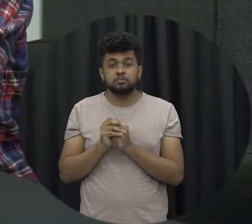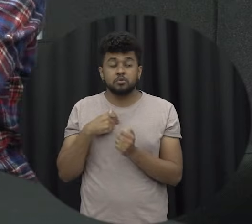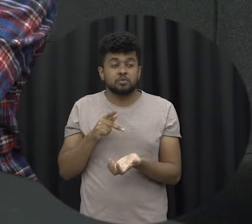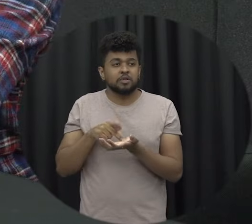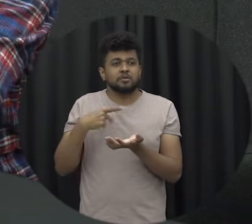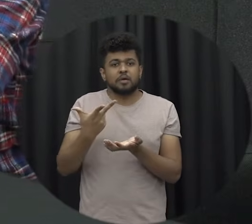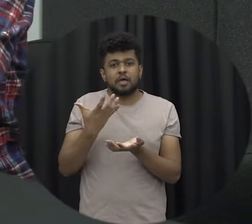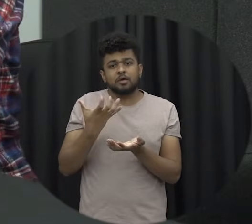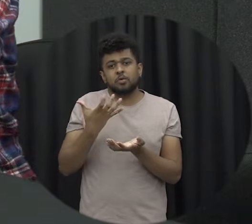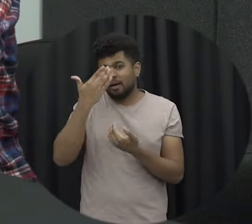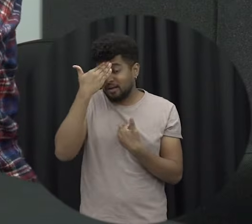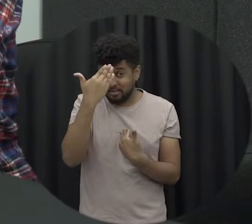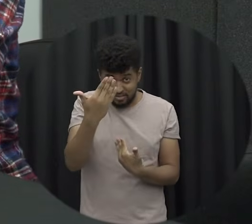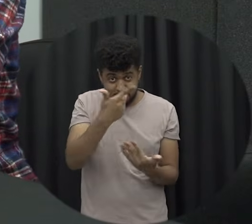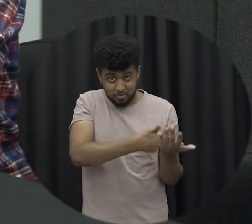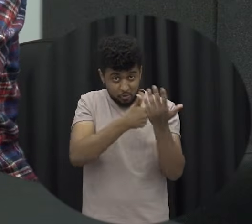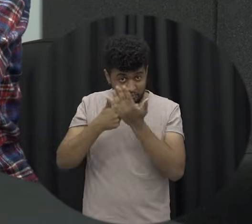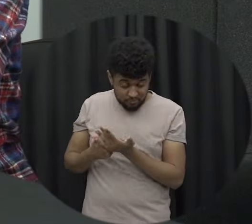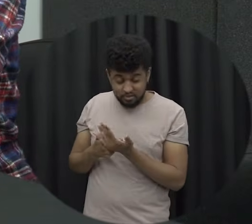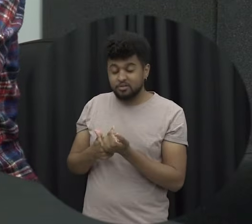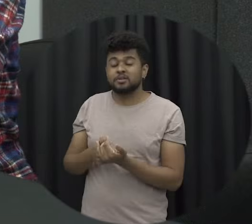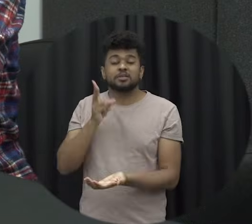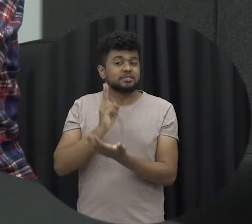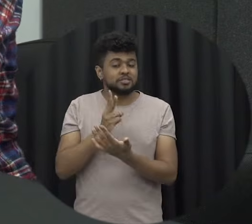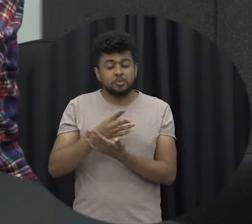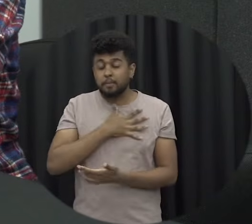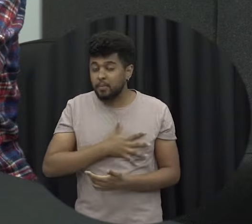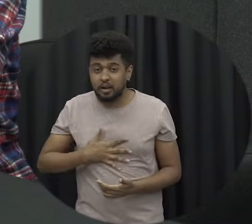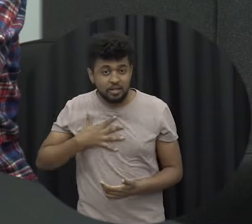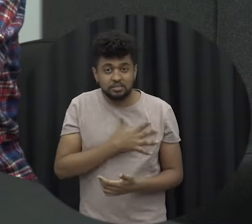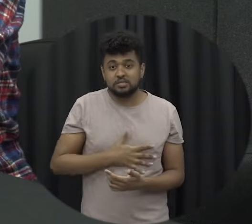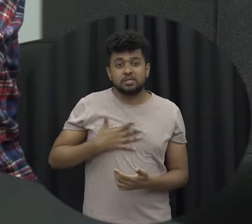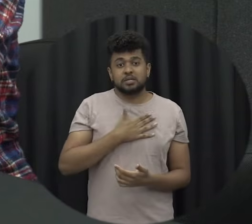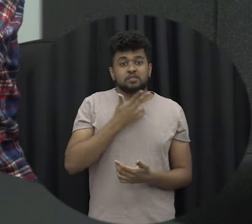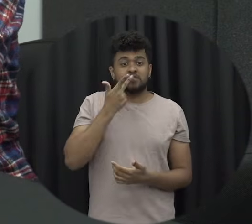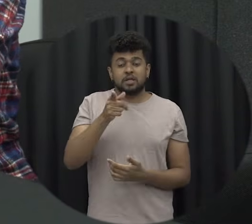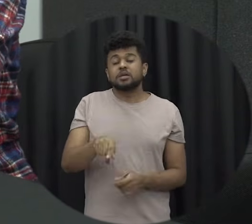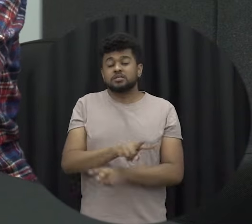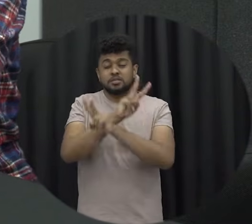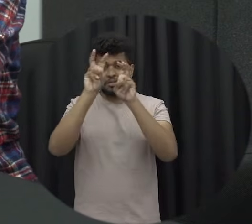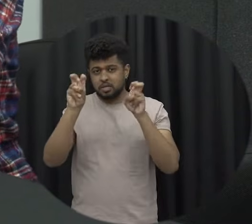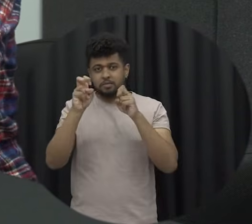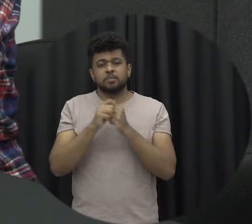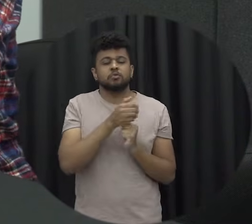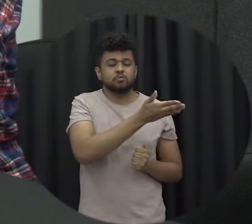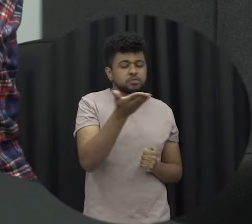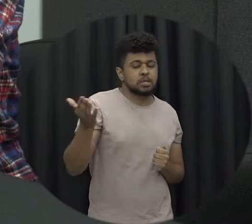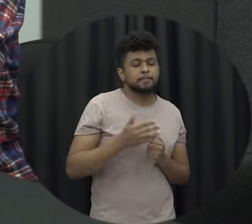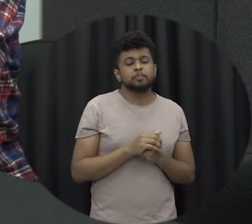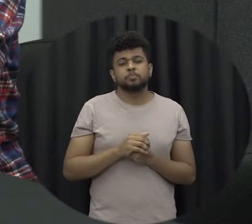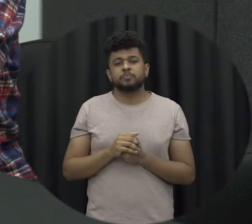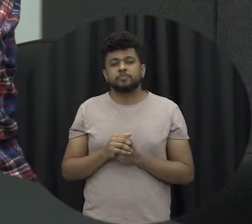Na verdade, eu quero mesmo agradecer o convite, né? Sempre um prazer falar desse assunto com